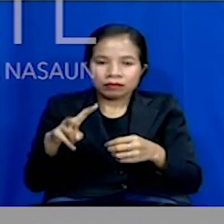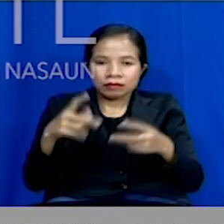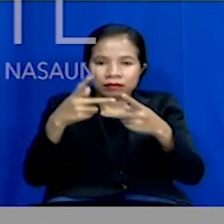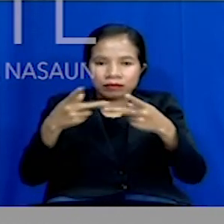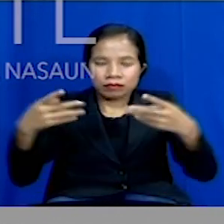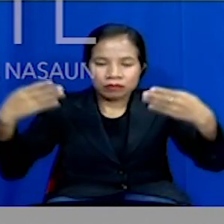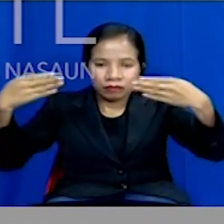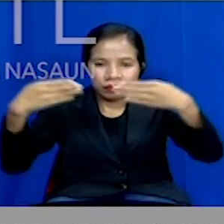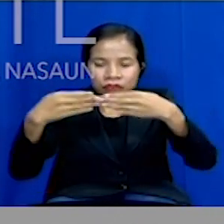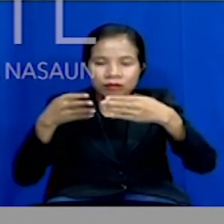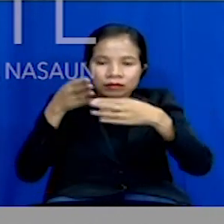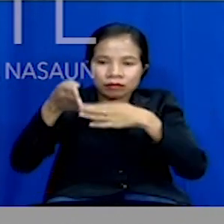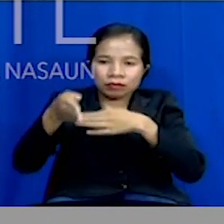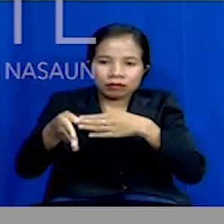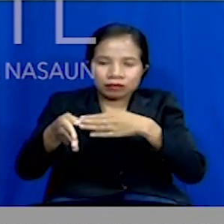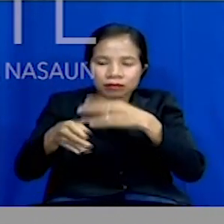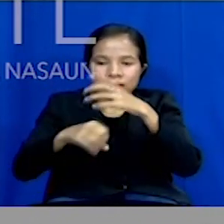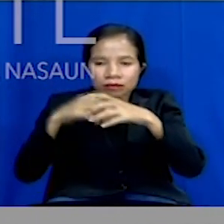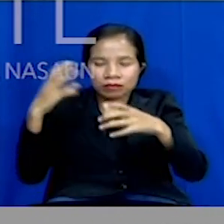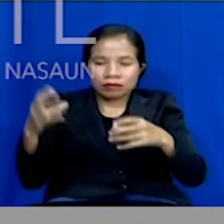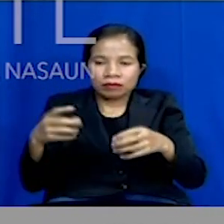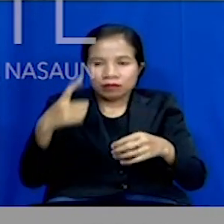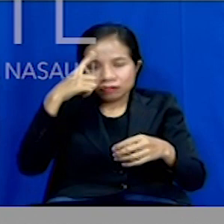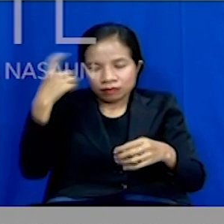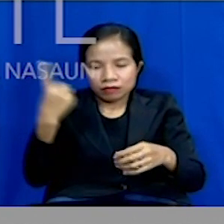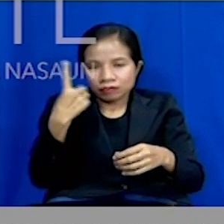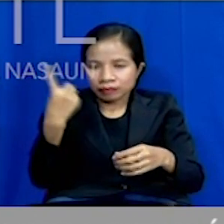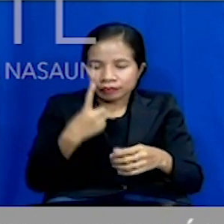saídas. Porque, dá-lhe um balão,